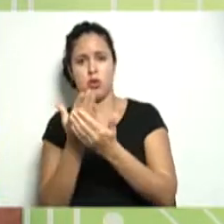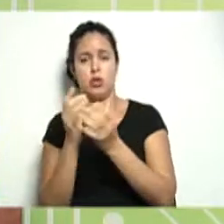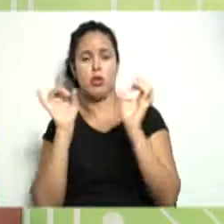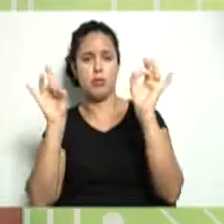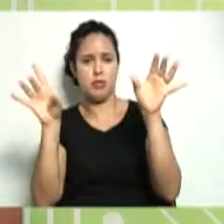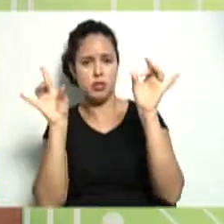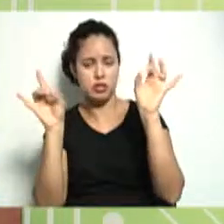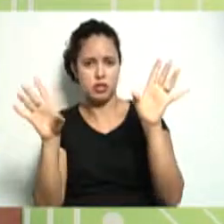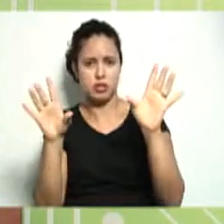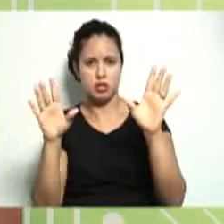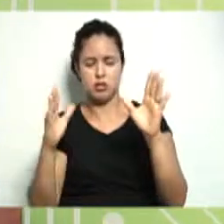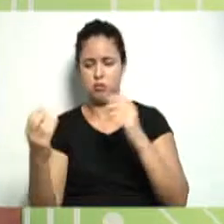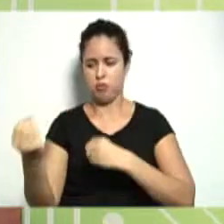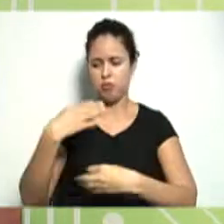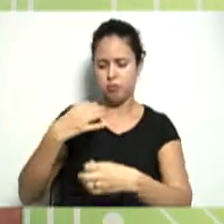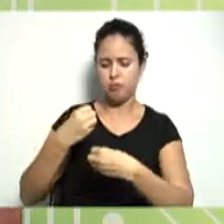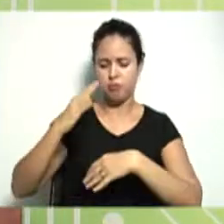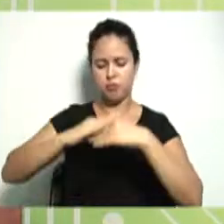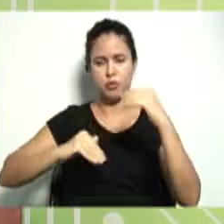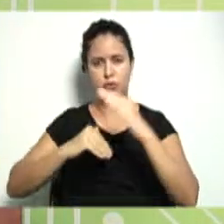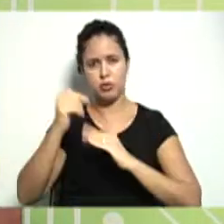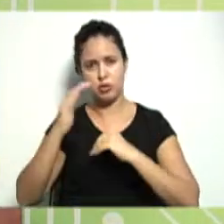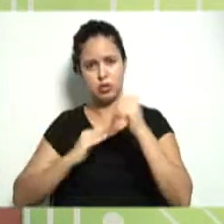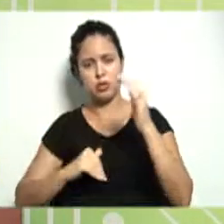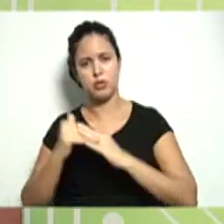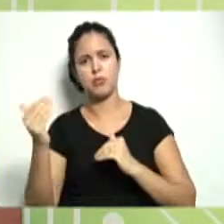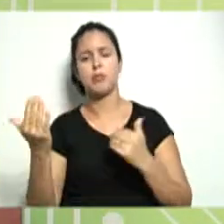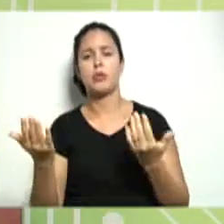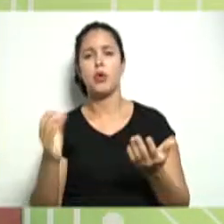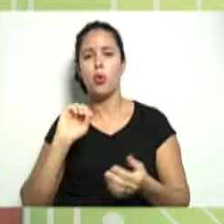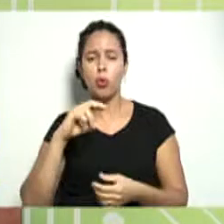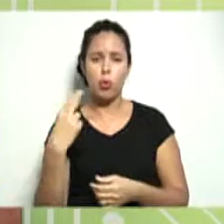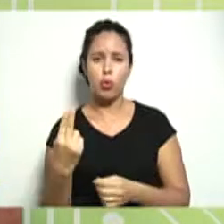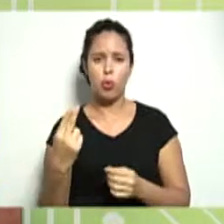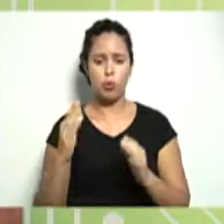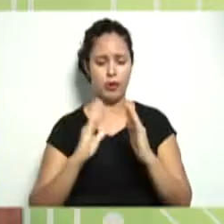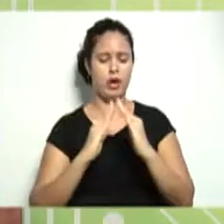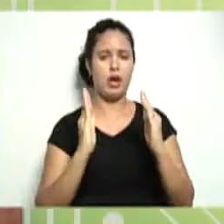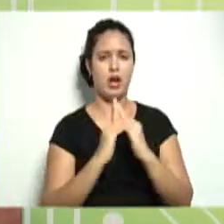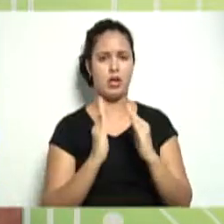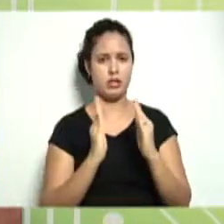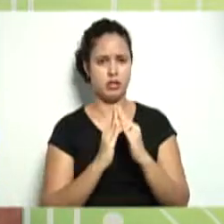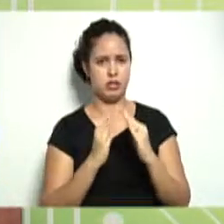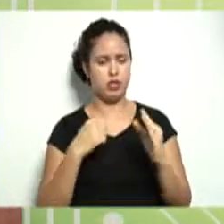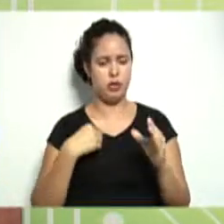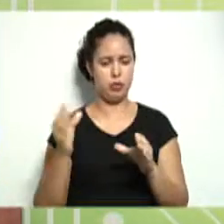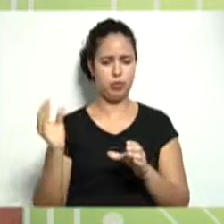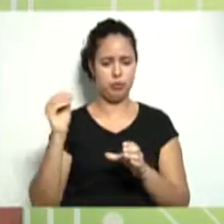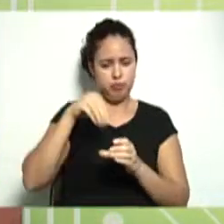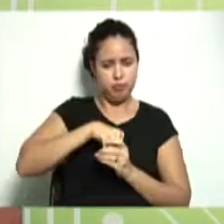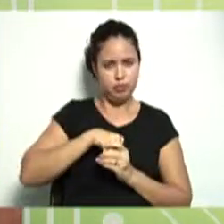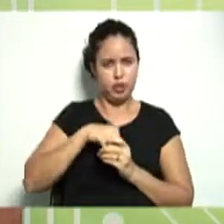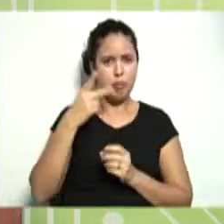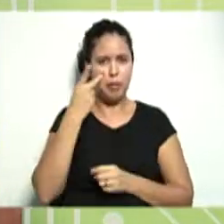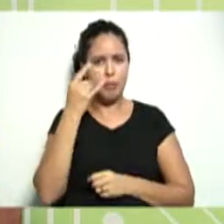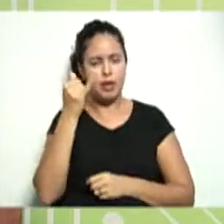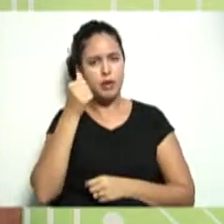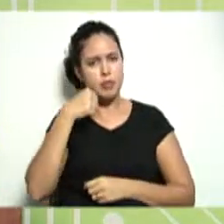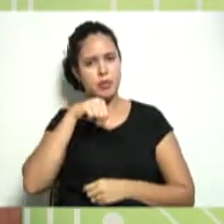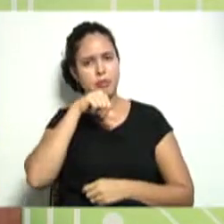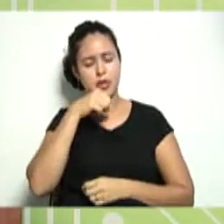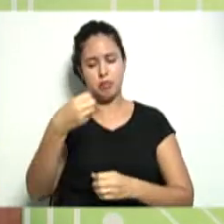escola na minha casa, que durante um período do dia o meu pai me ensinava a ser mecânico, né?